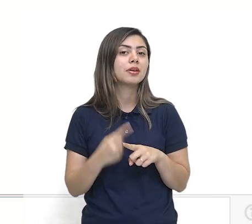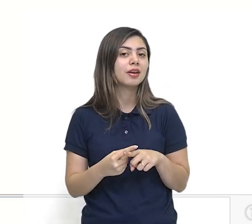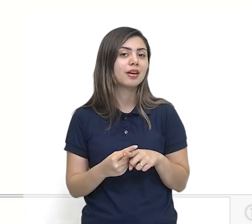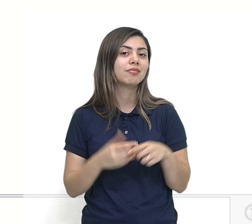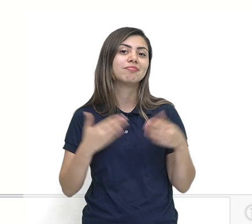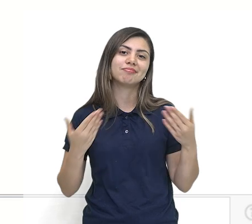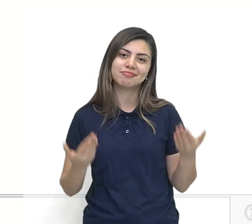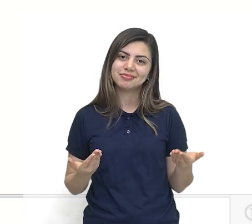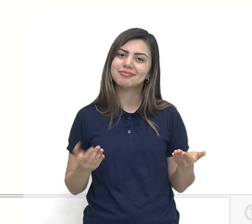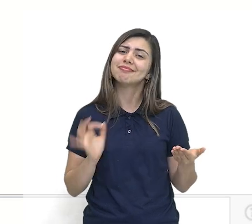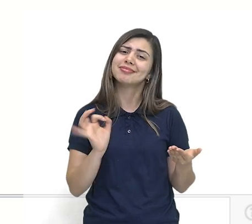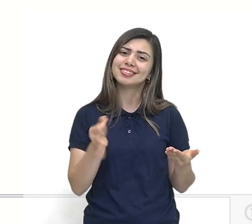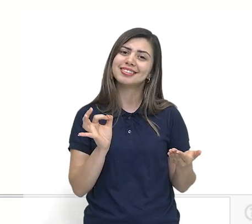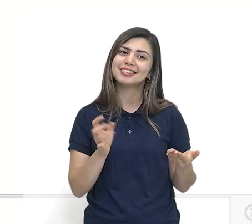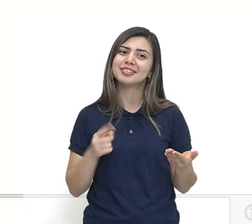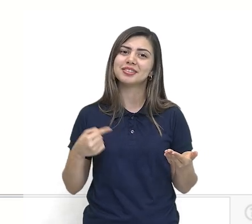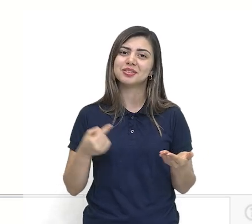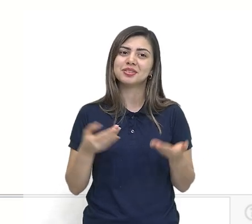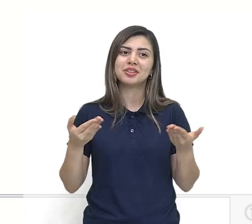trabalhando com